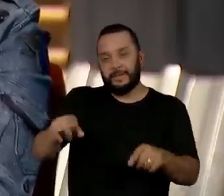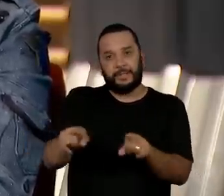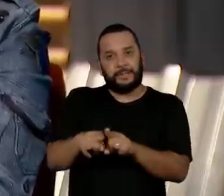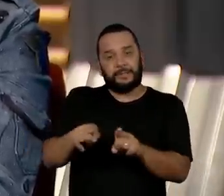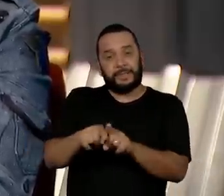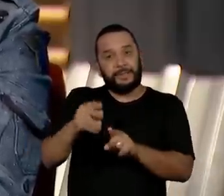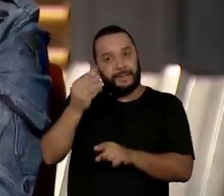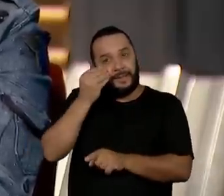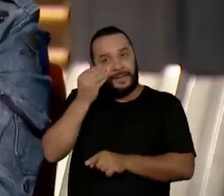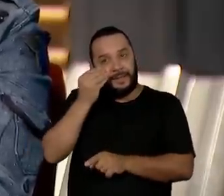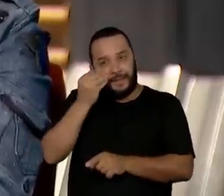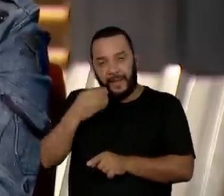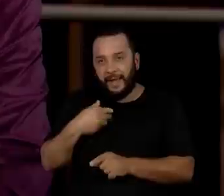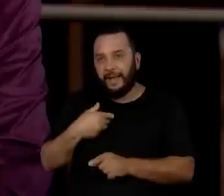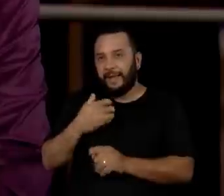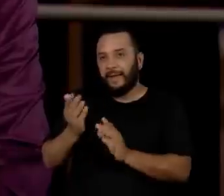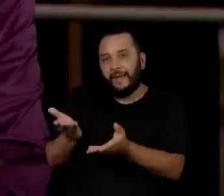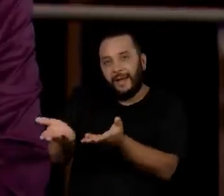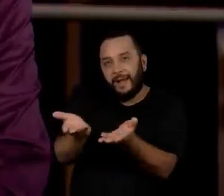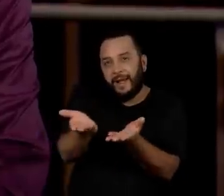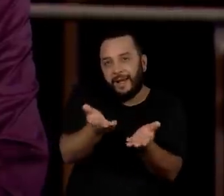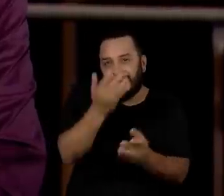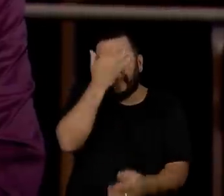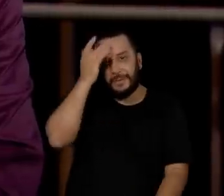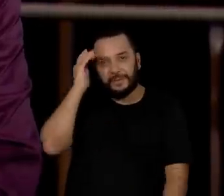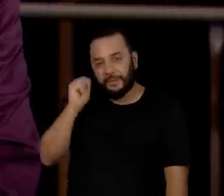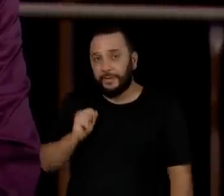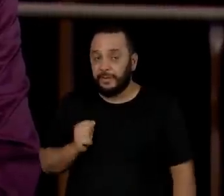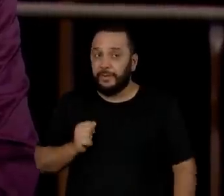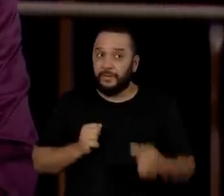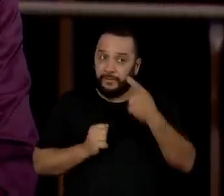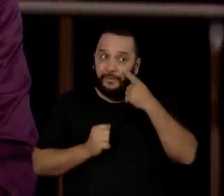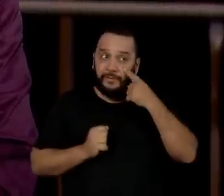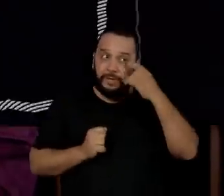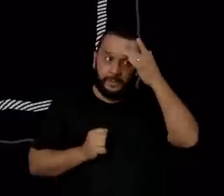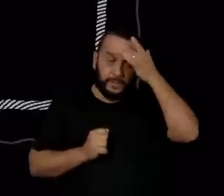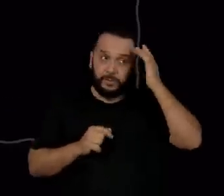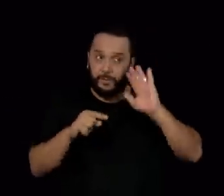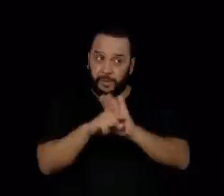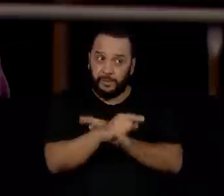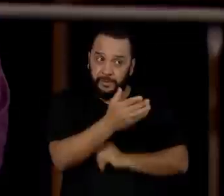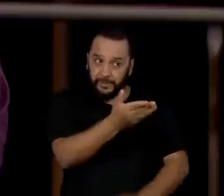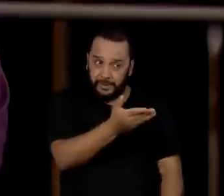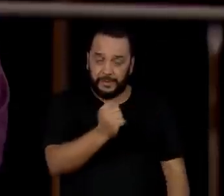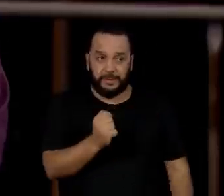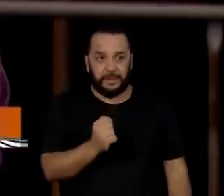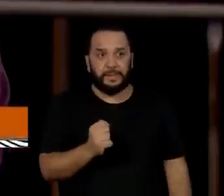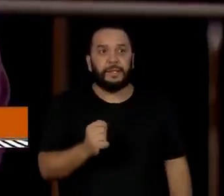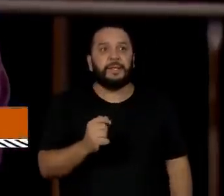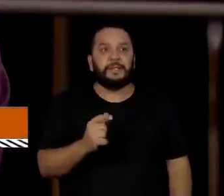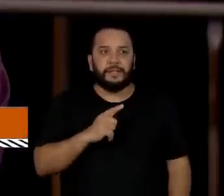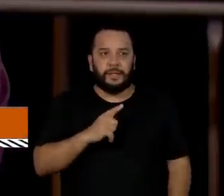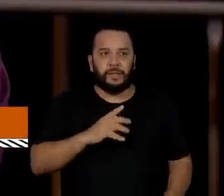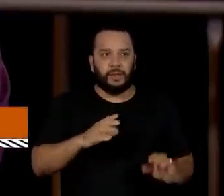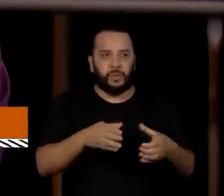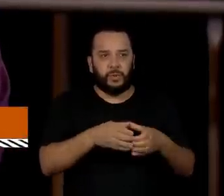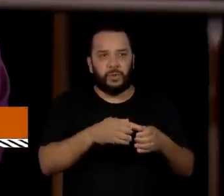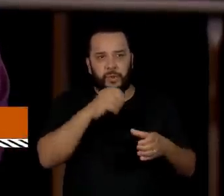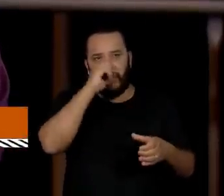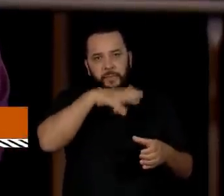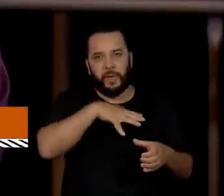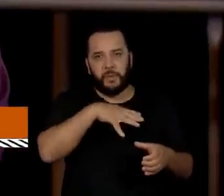agradar o máximo que eu puder vamos ver se você vai agradar quem tá te perguntando aqui Esquadrão Rebelde